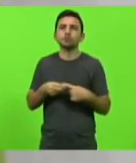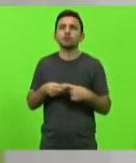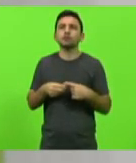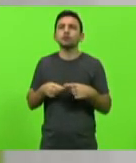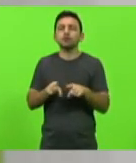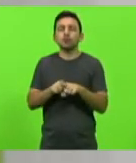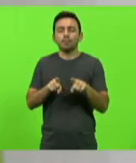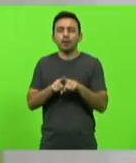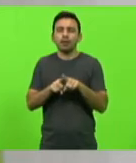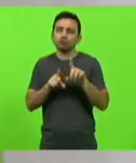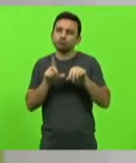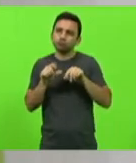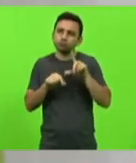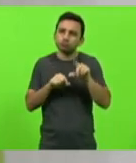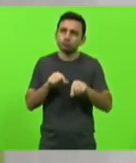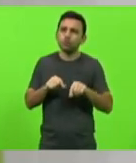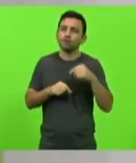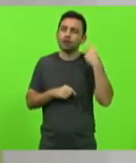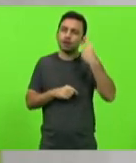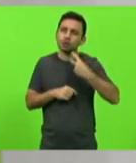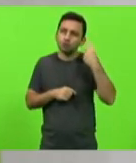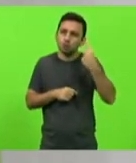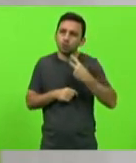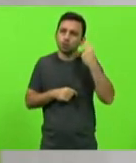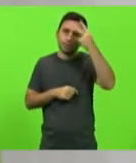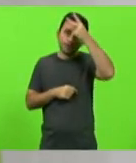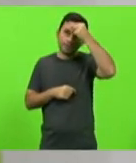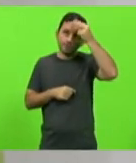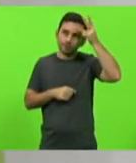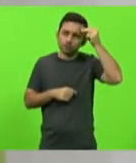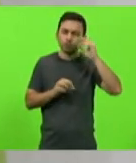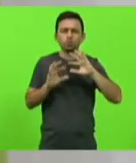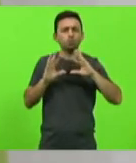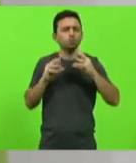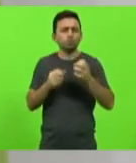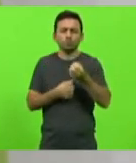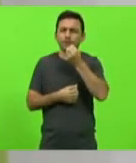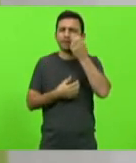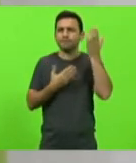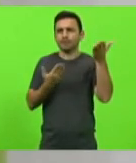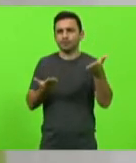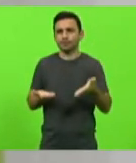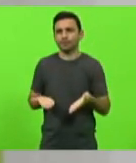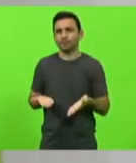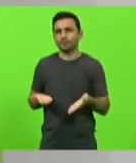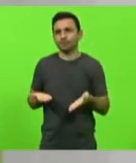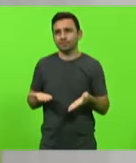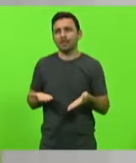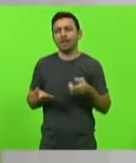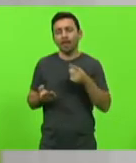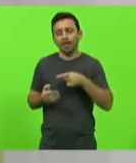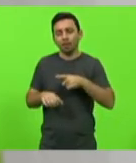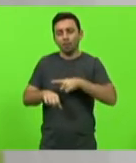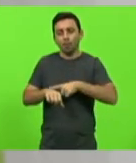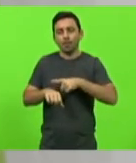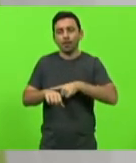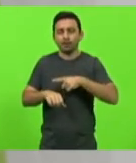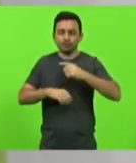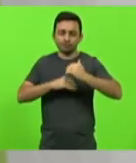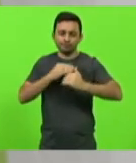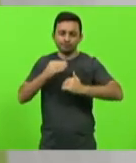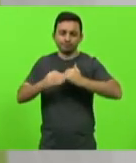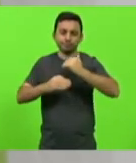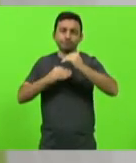vereadores, para prefeitos, são todos bem-vindos. É um momento de crescimento do partido, é